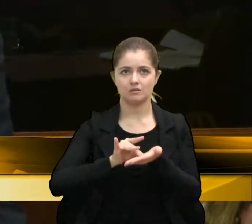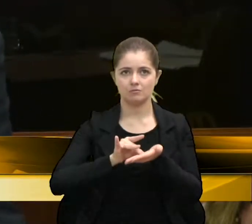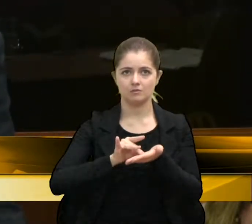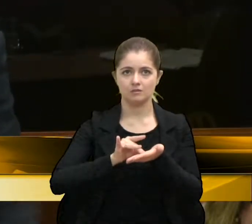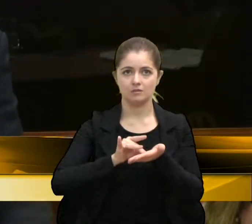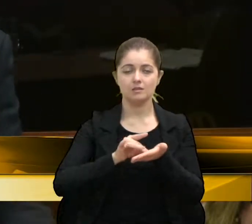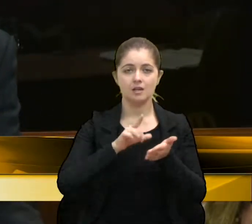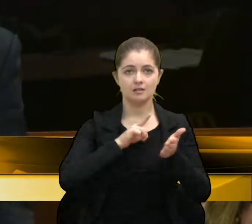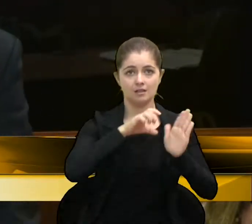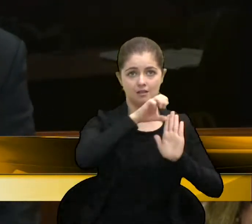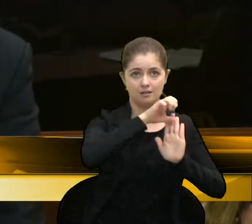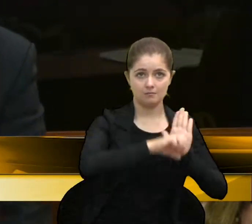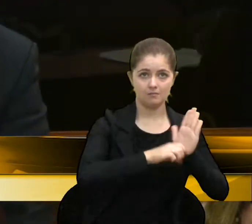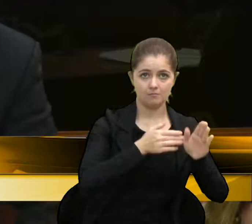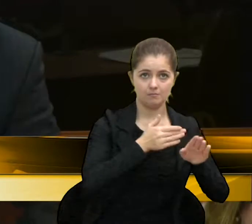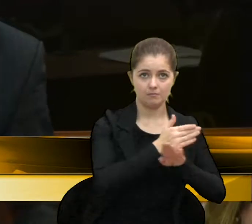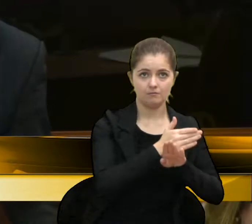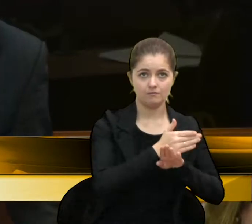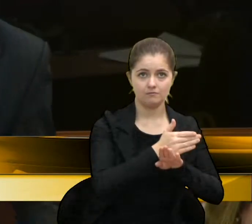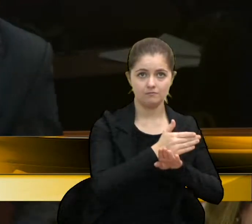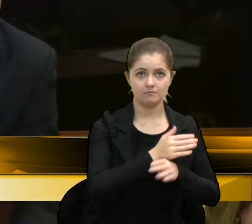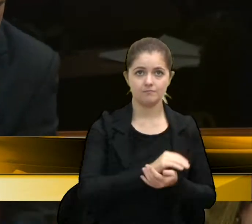da emenda a ser aprovada,